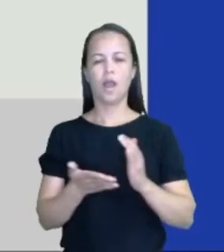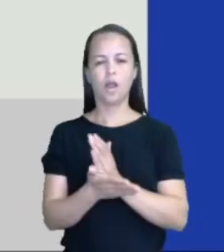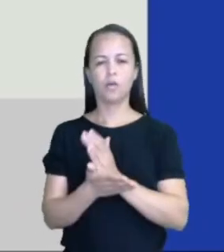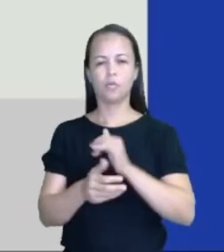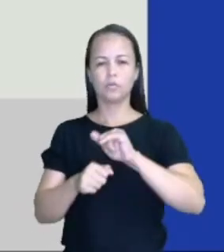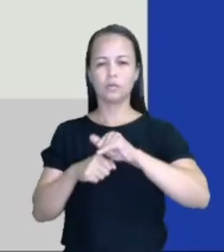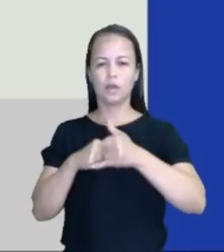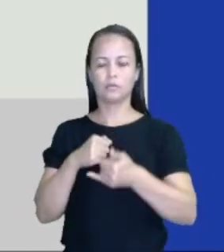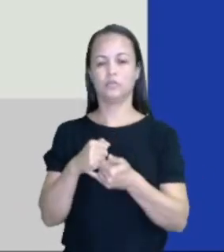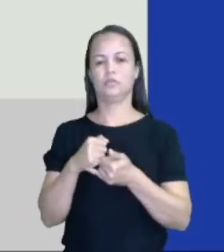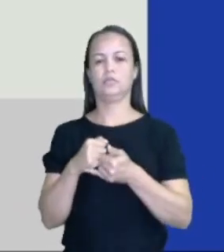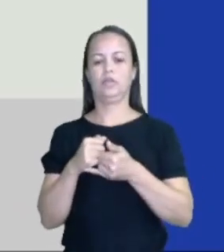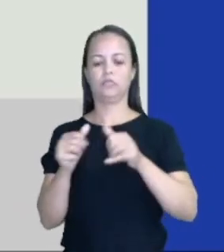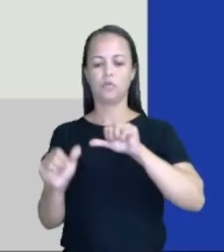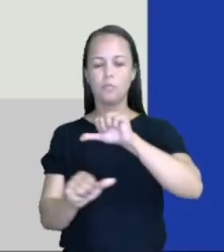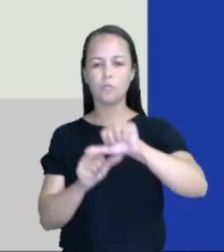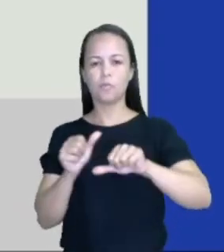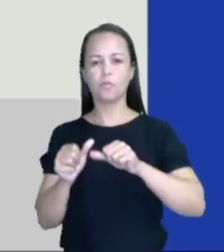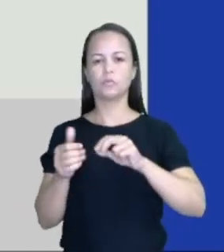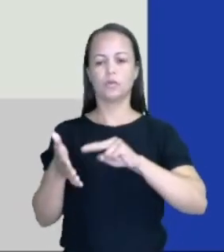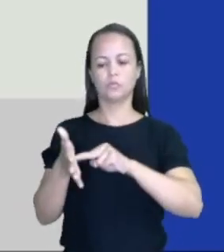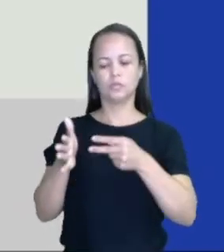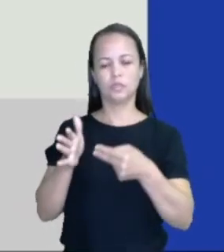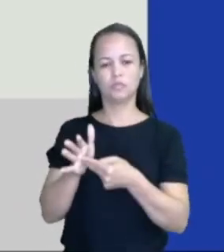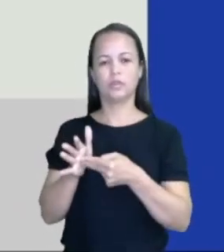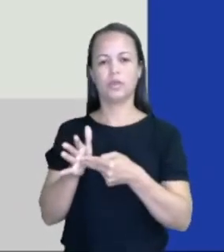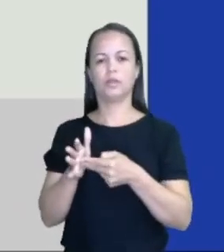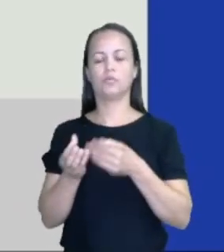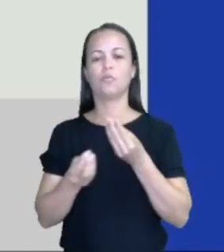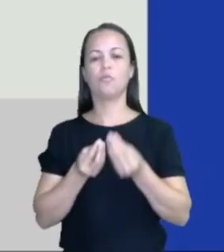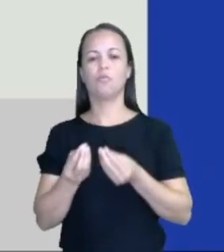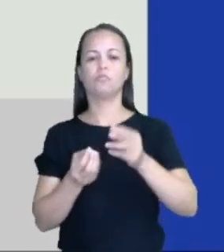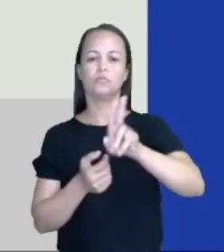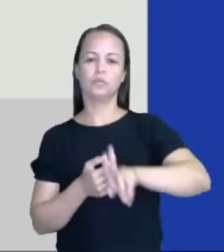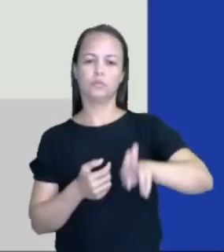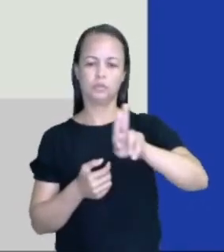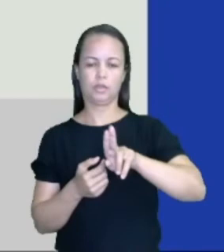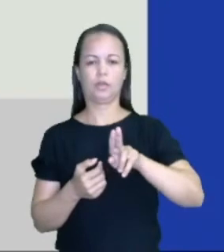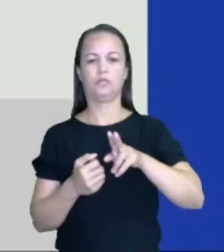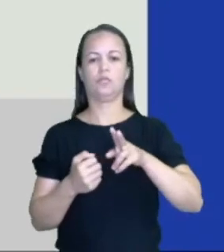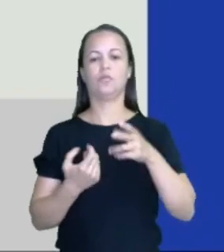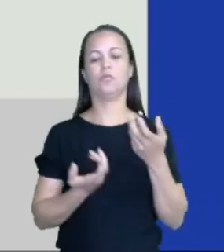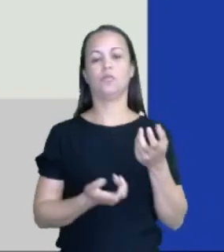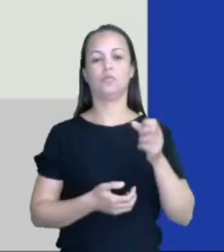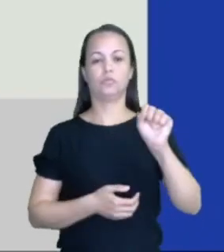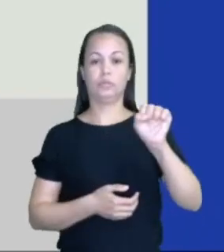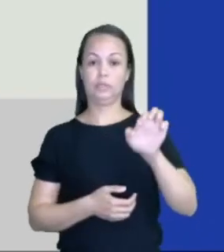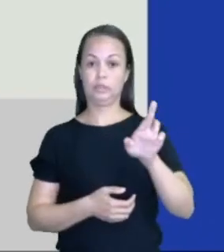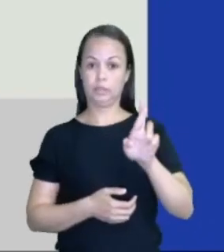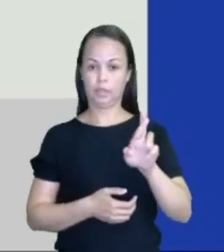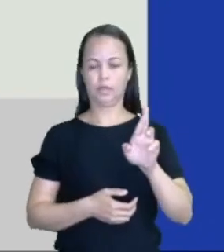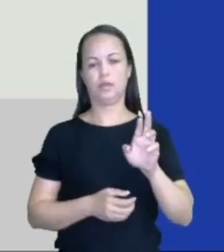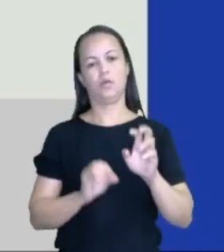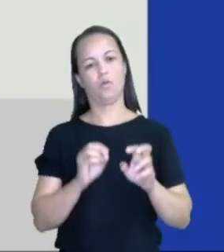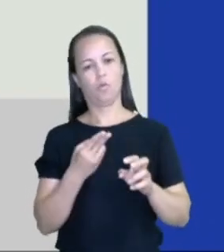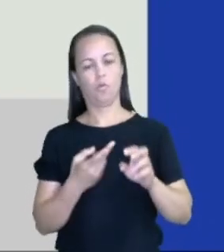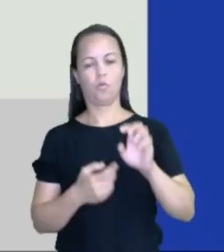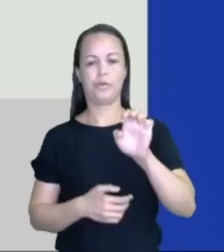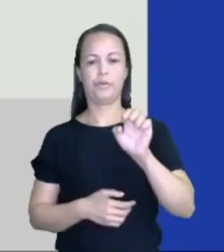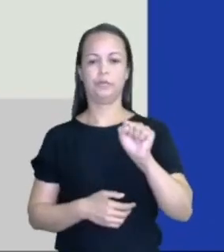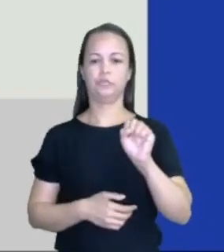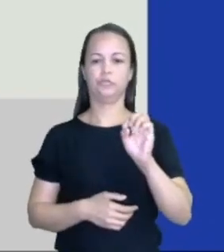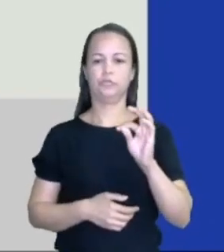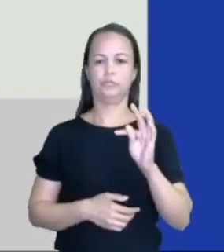mudam totalmente o seu significado à medida em que são utilizados com ser ou estar. Né? Na